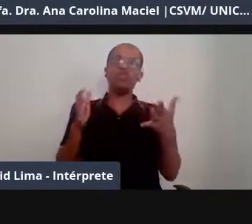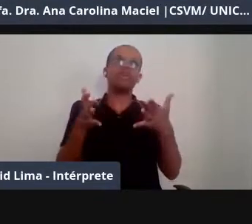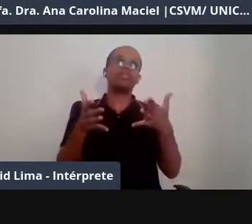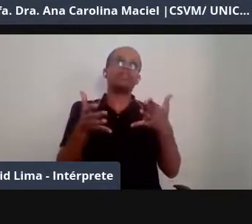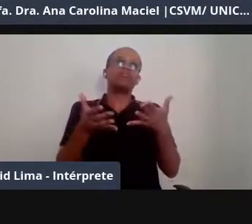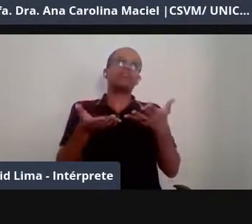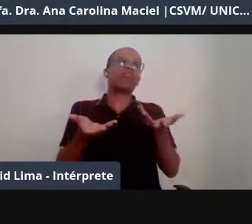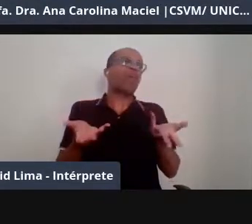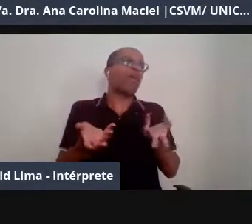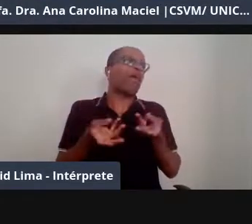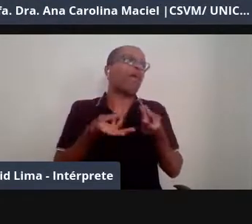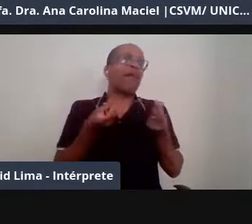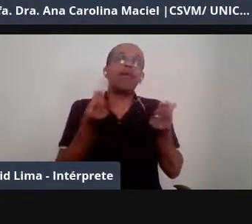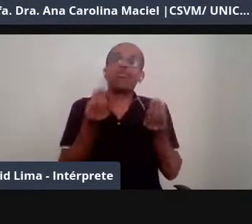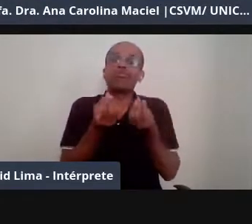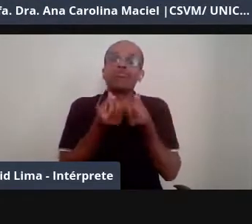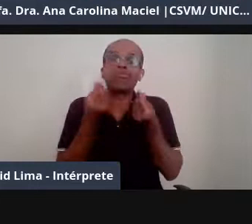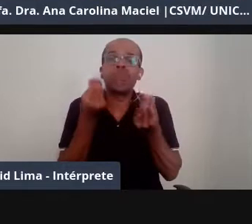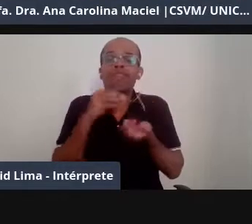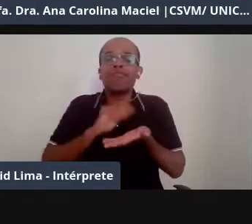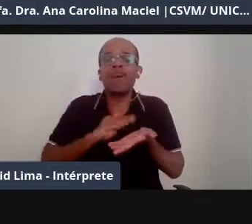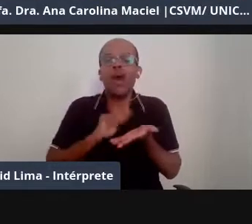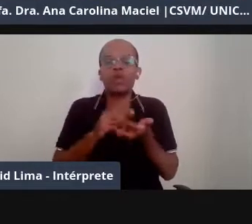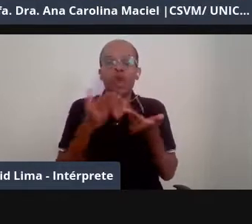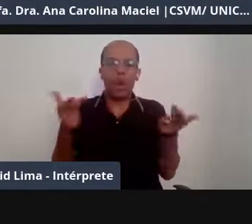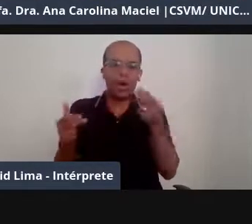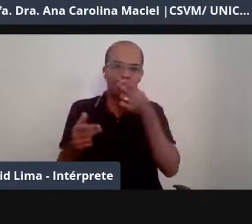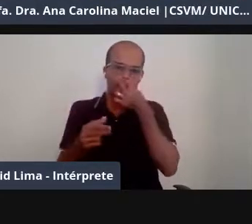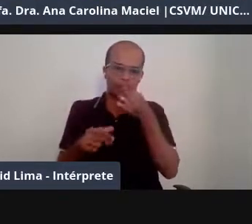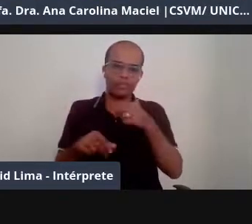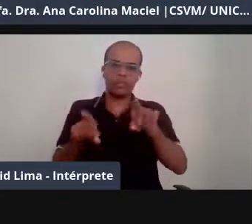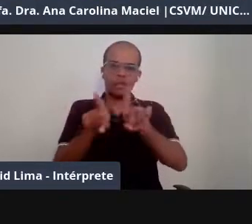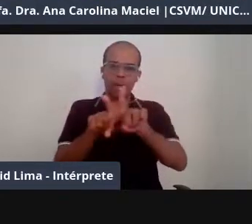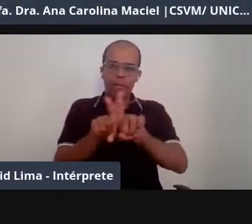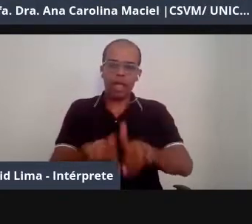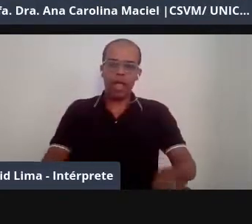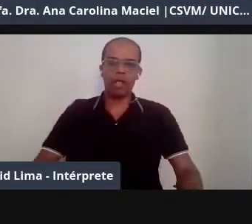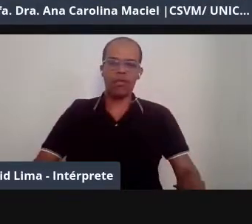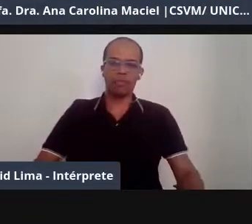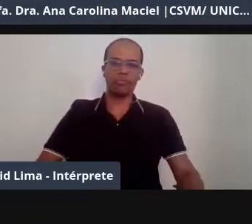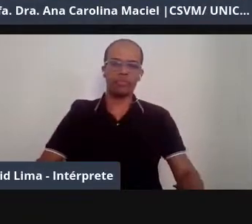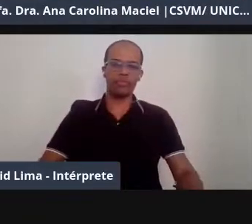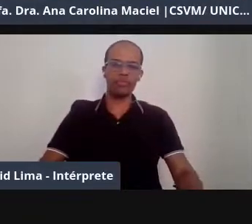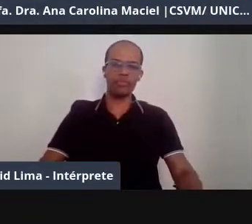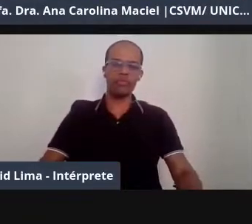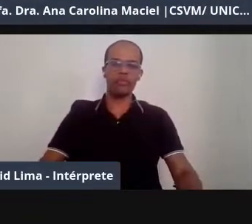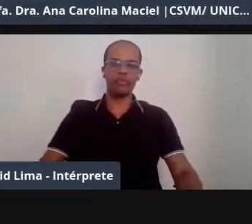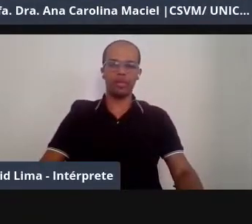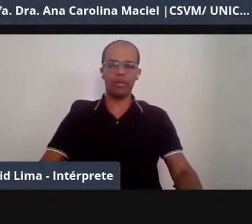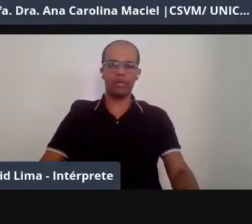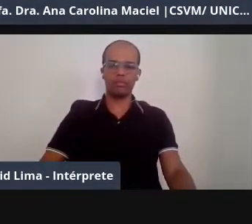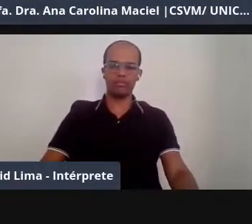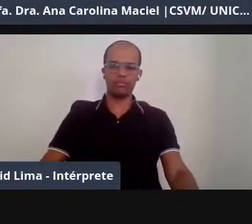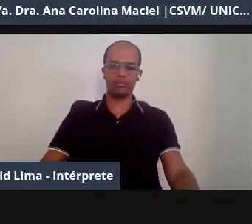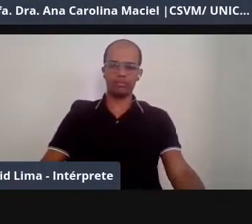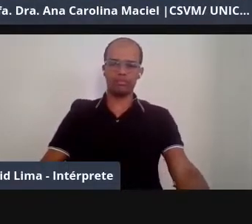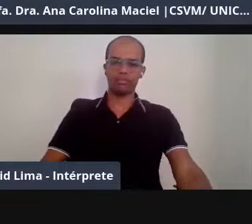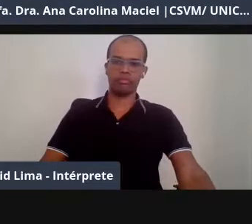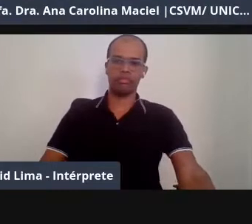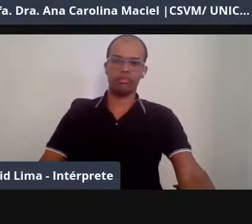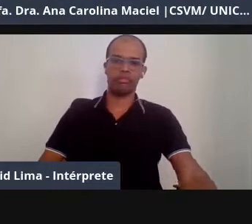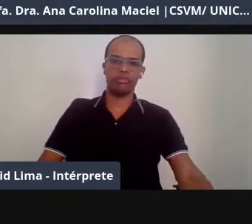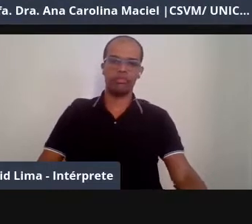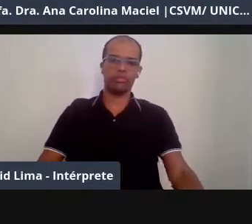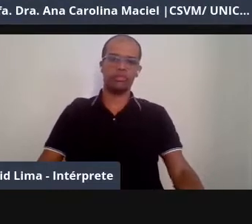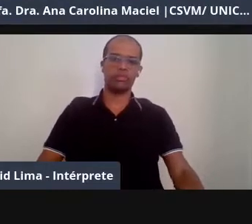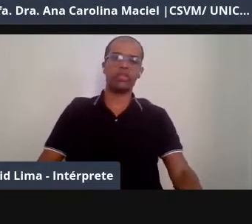né, para alguns. E, além disso, acho que falando, né, dessa que o professor Mohamed